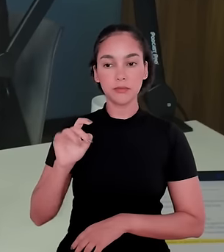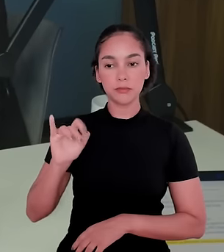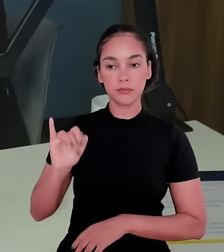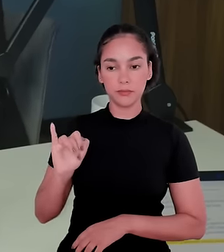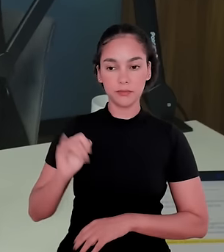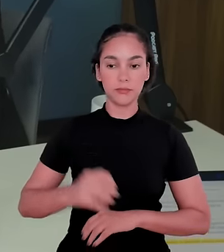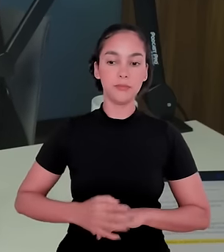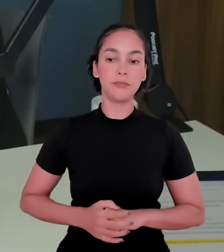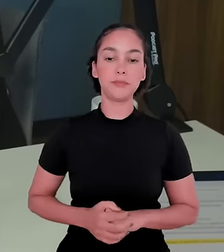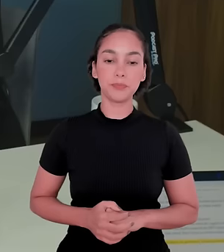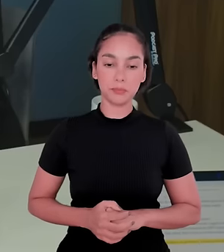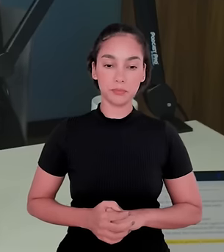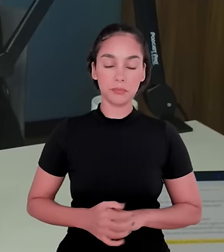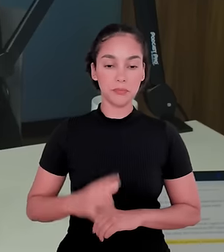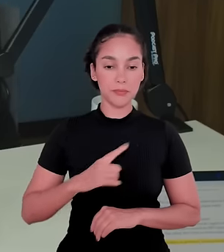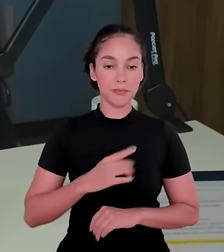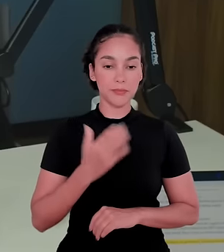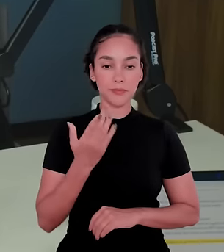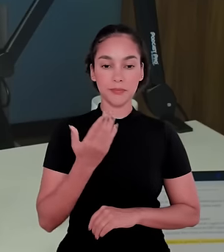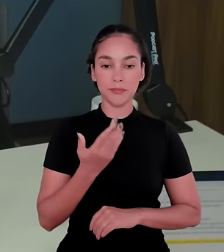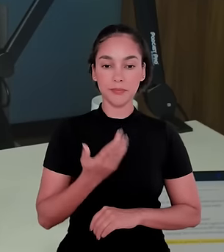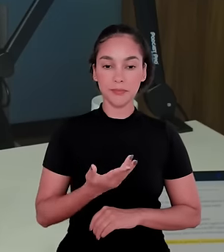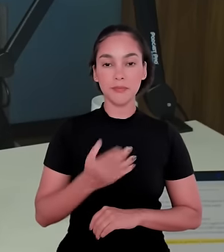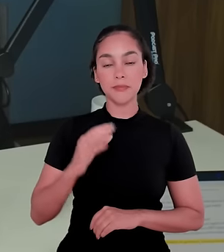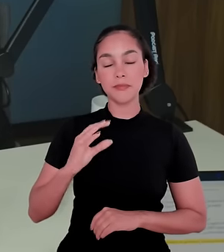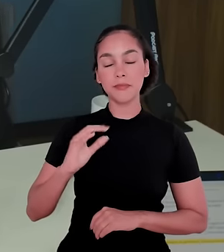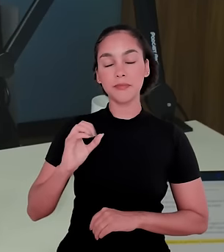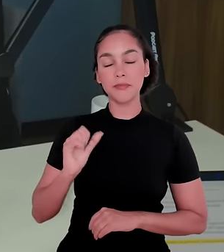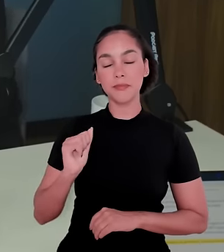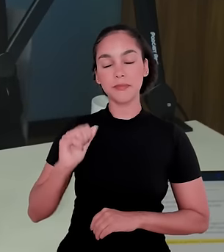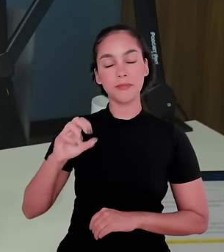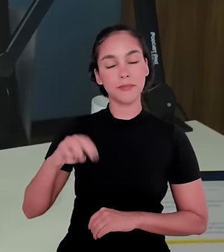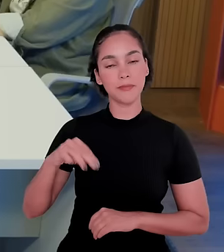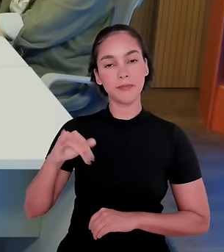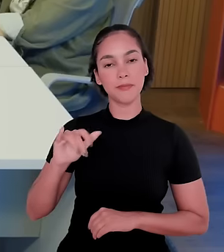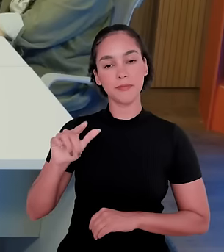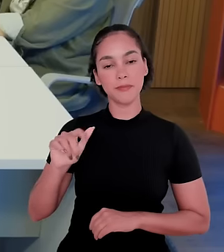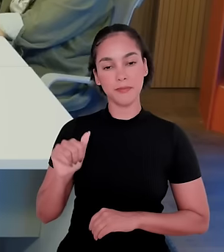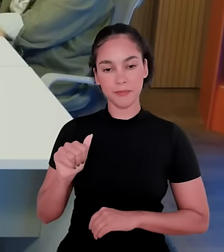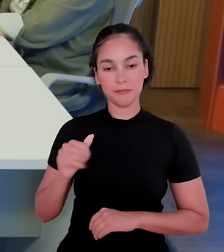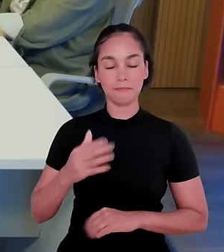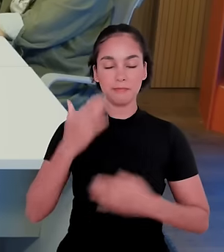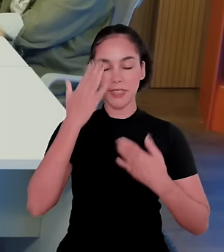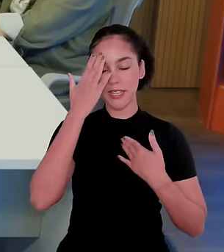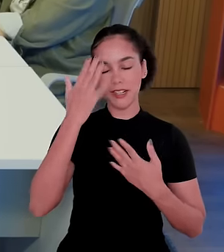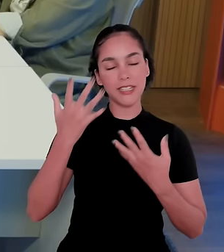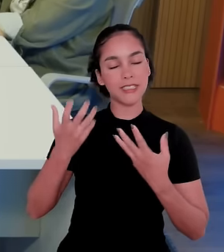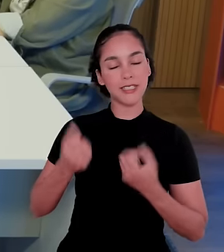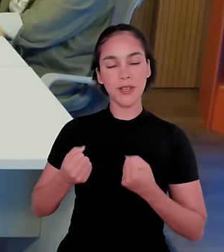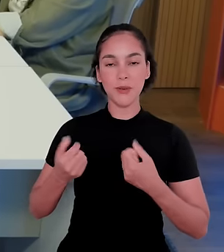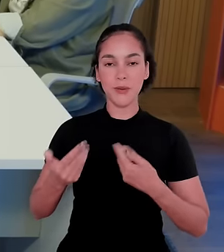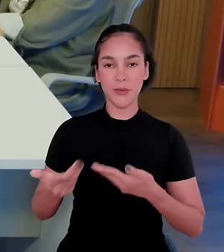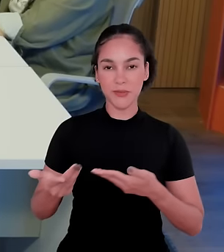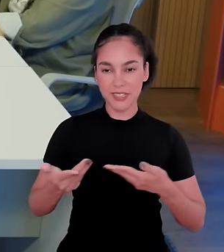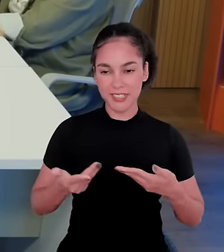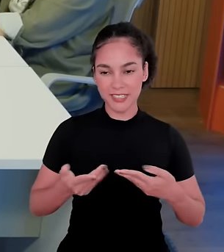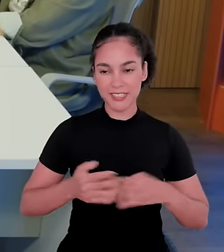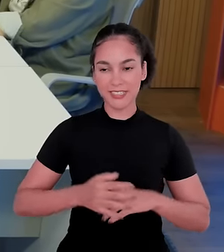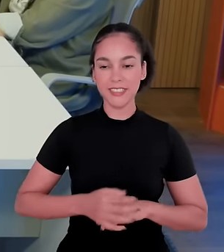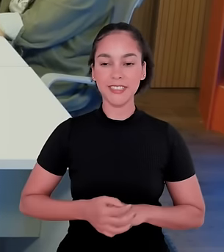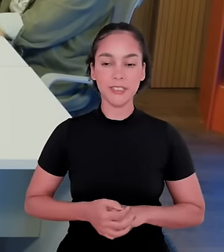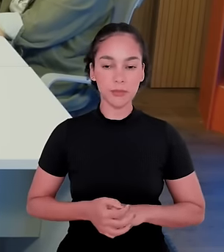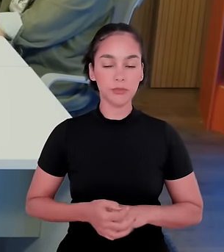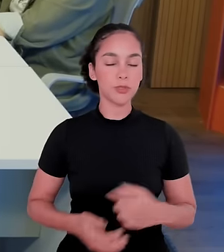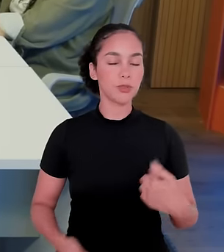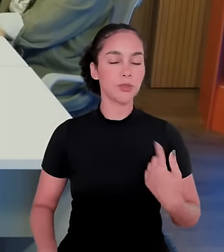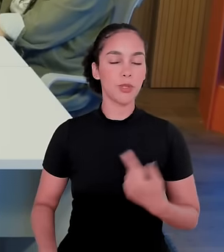propriedade Industrial a gente tem aqui a Camila Chaves é obrigada viu Camila por você aceitar nosso convite a gente